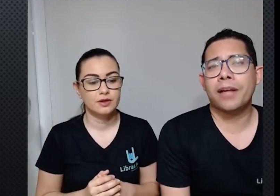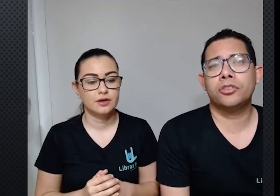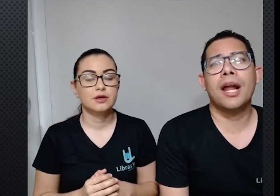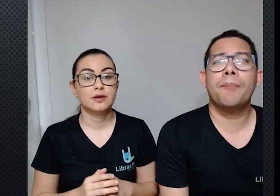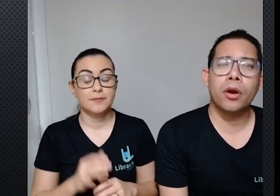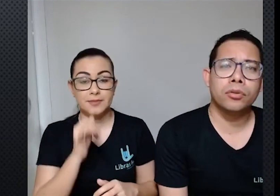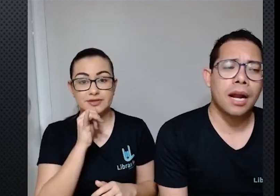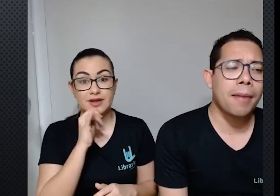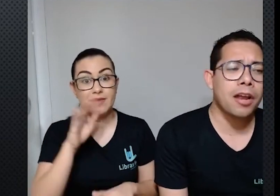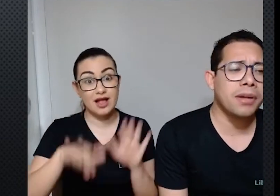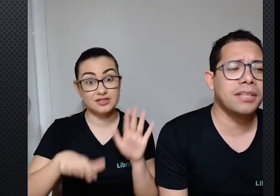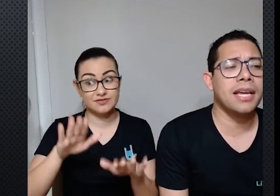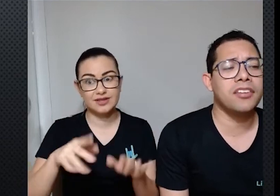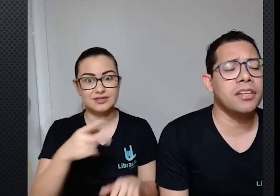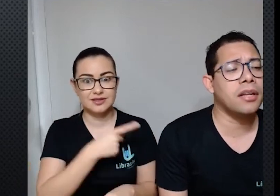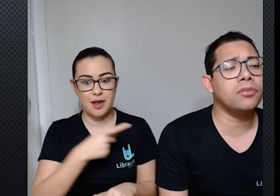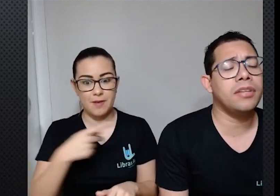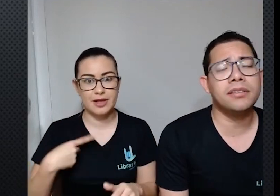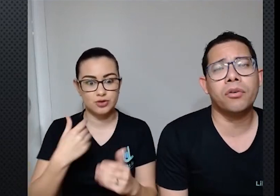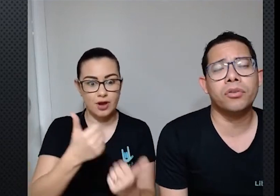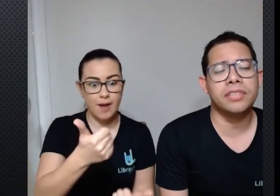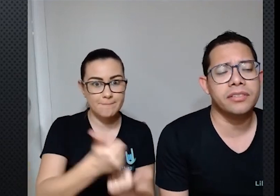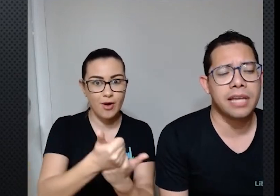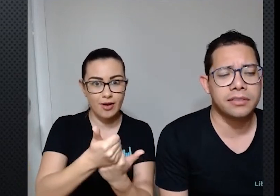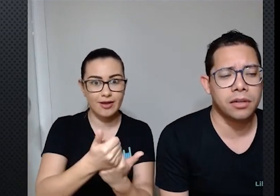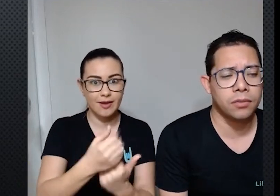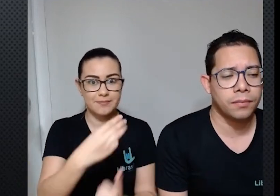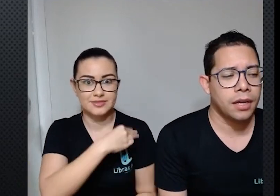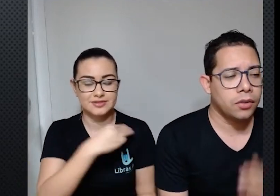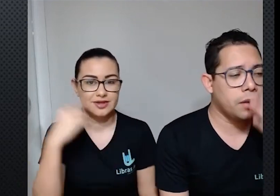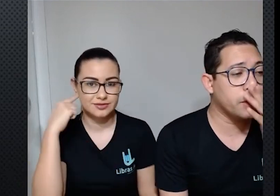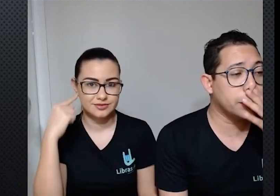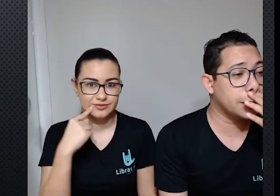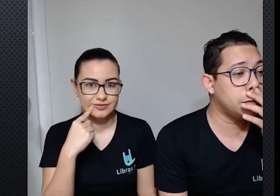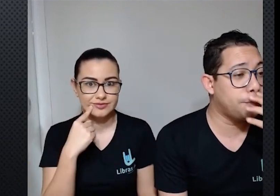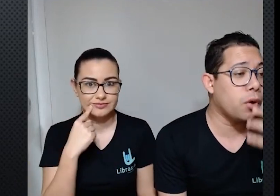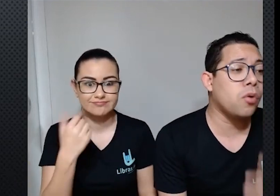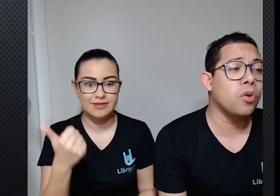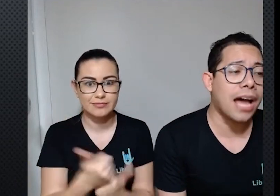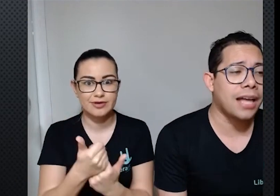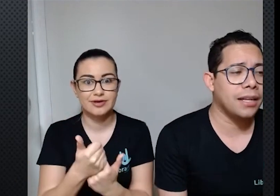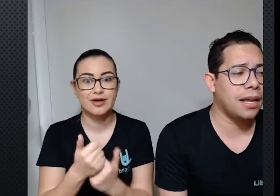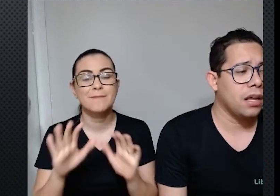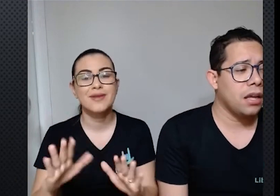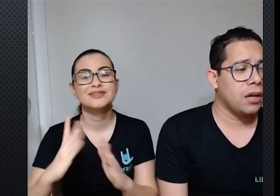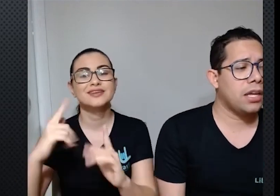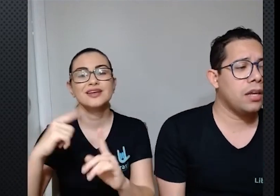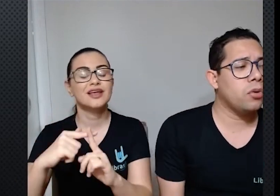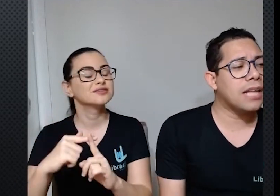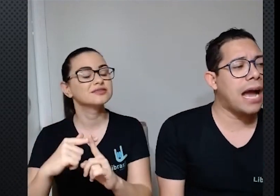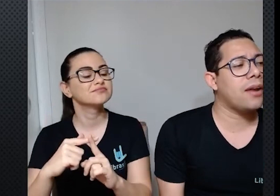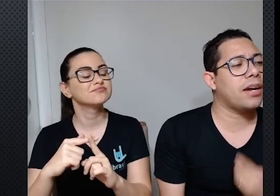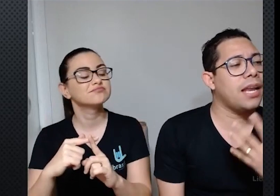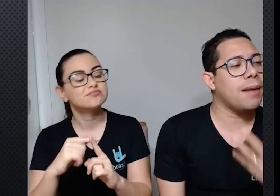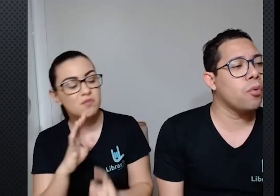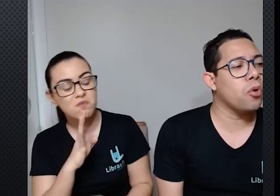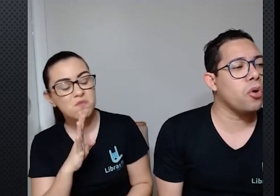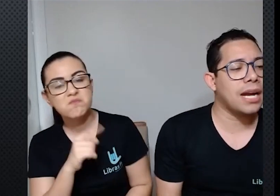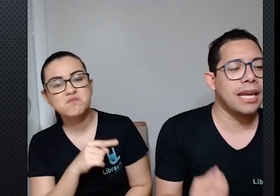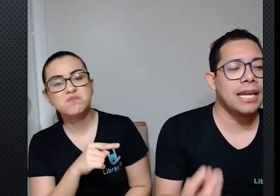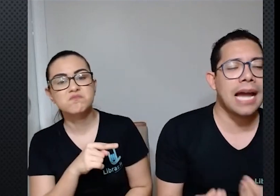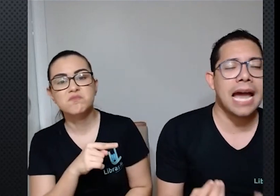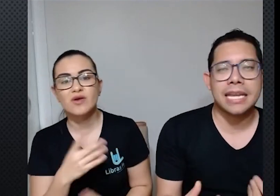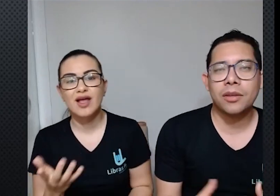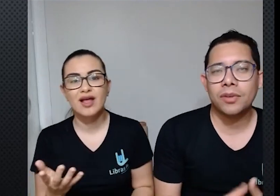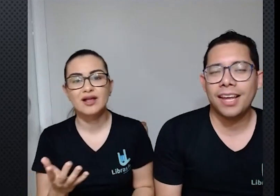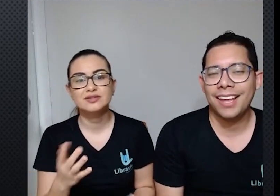o pastor apoia o trabalho, mas a igreja ainda não tem essa conscientização. Então é importante procurar, né? Com aquele cuidado, com aquele amor, com